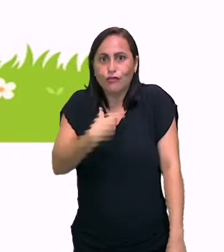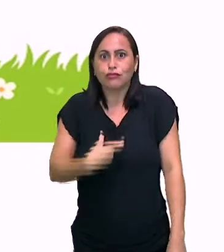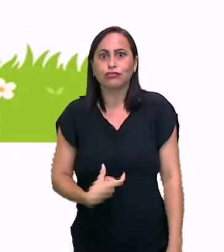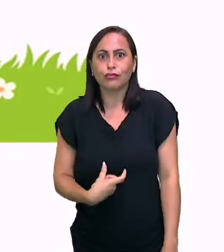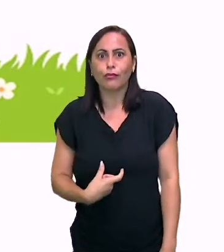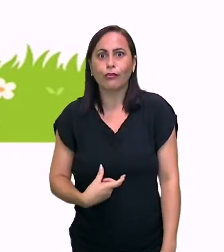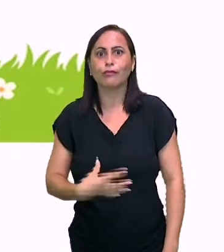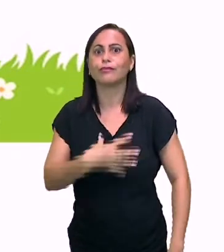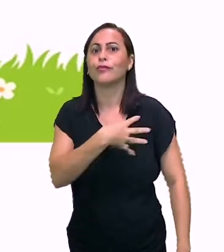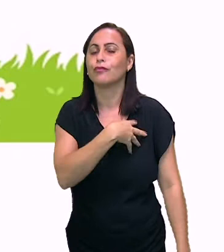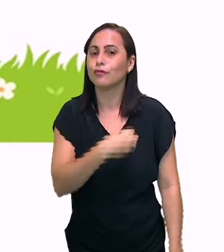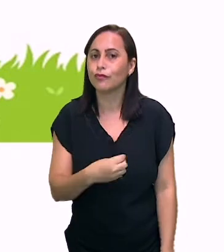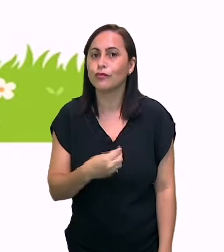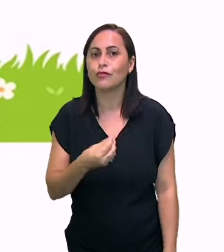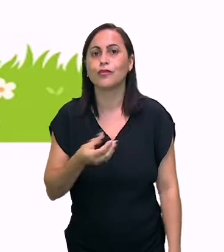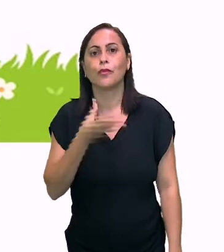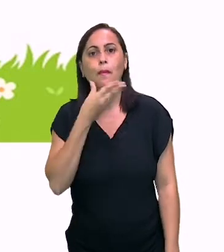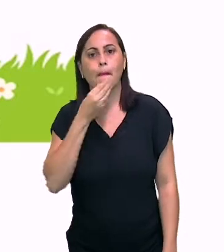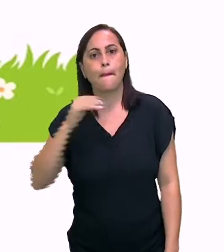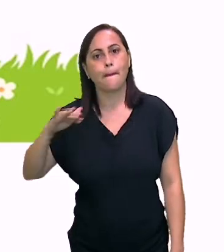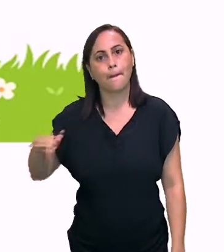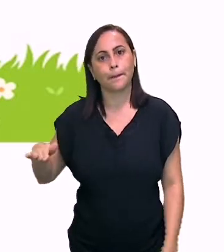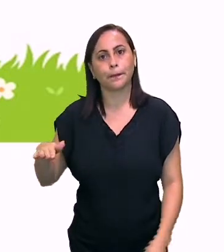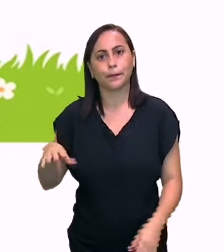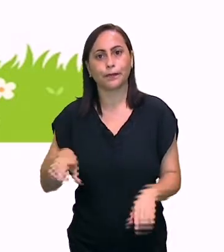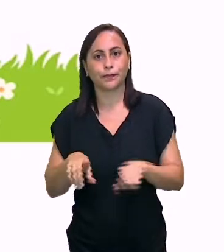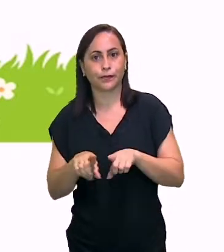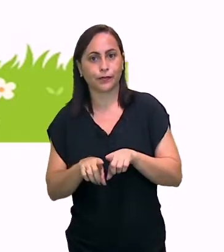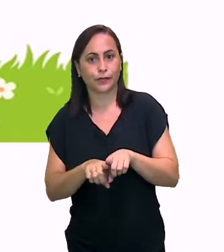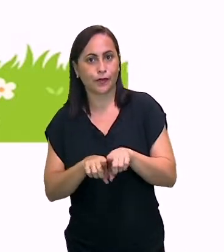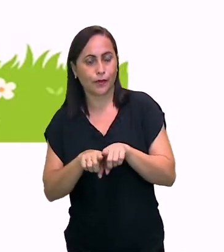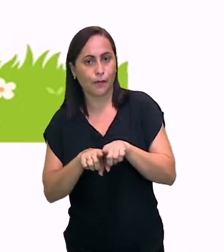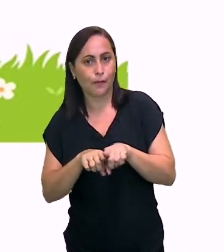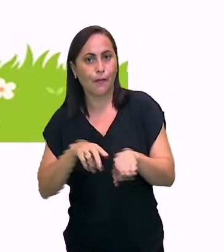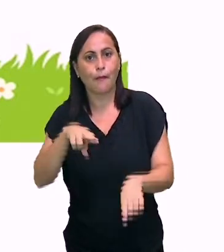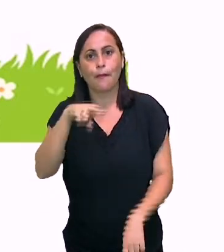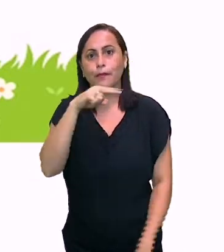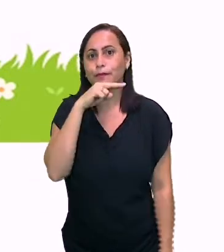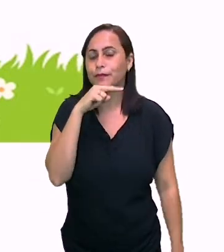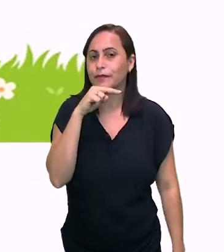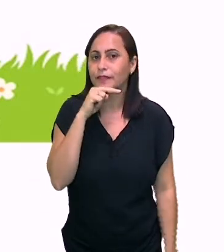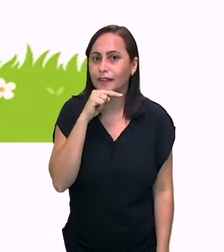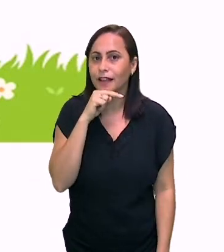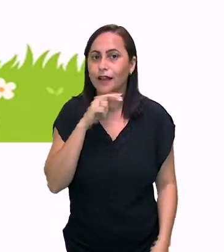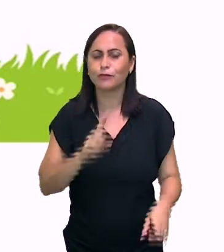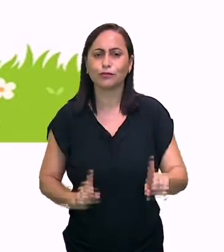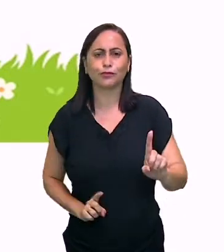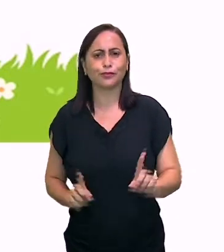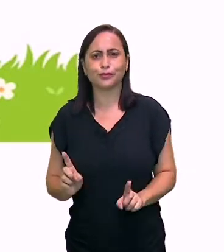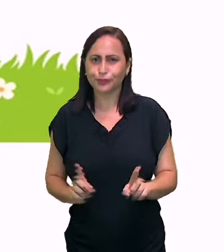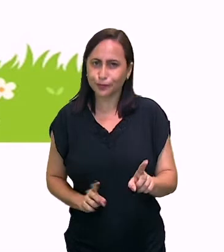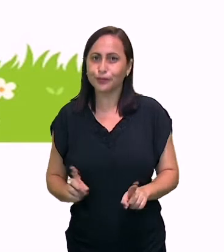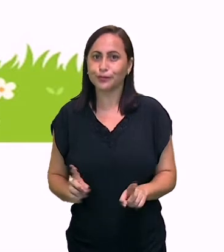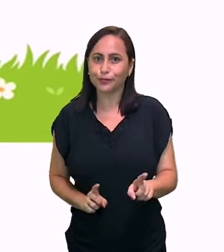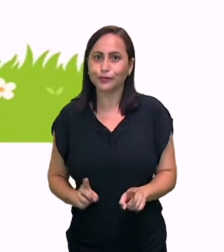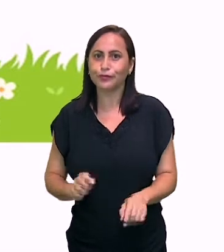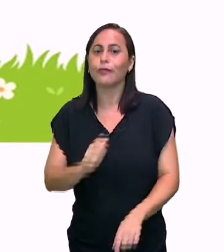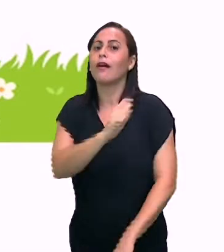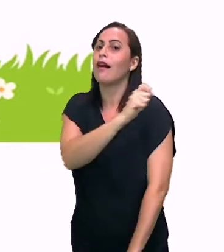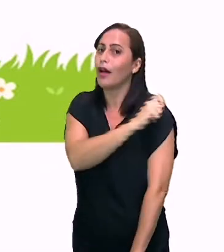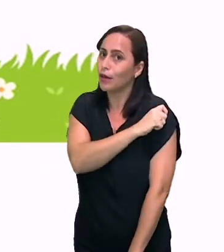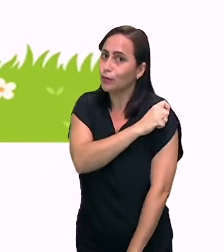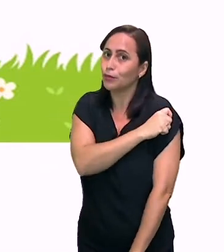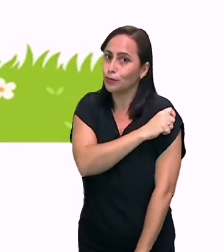Filho, menino, irmão, neto, primo,